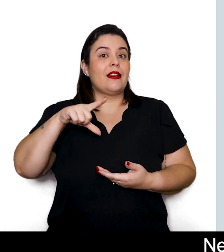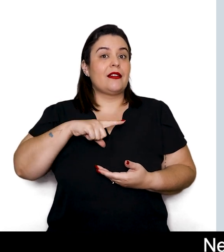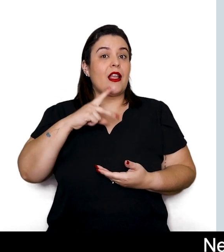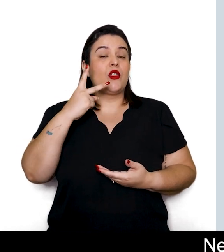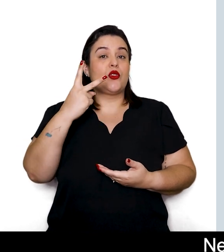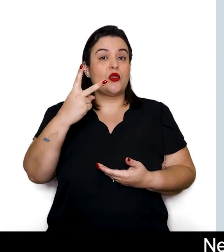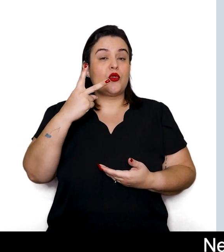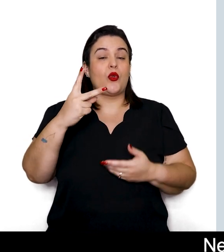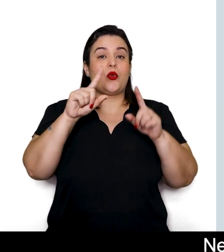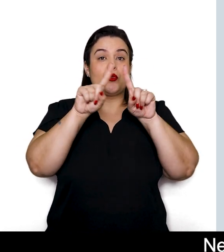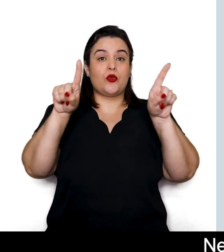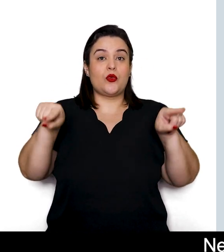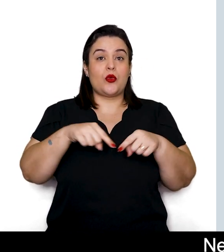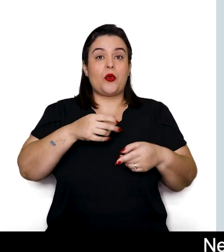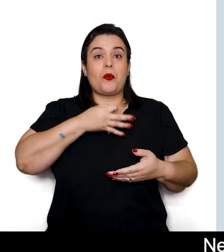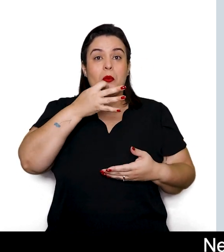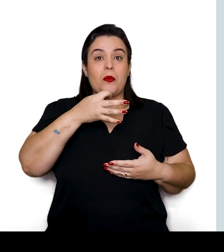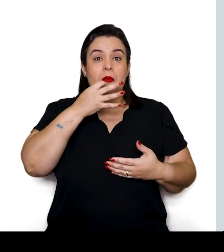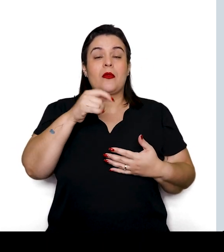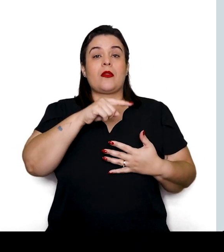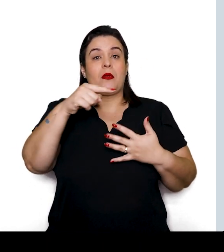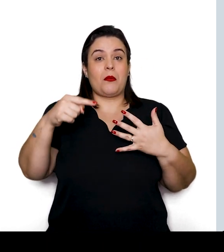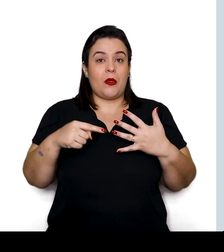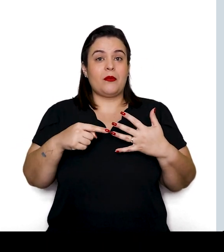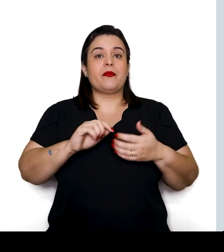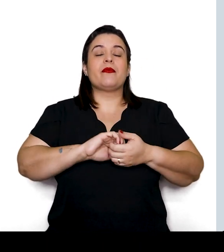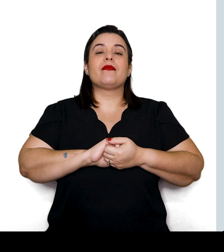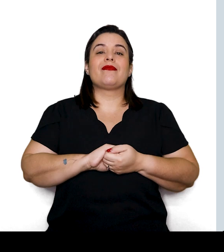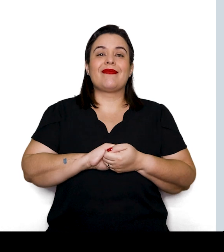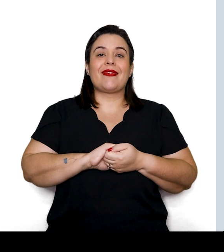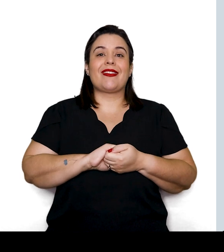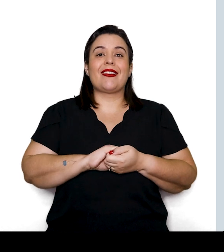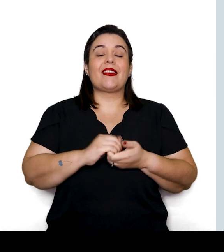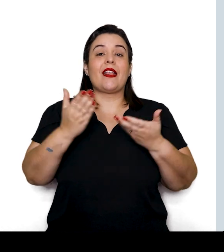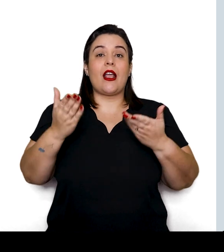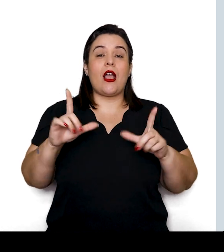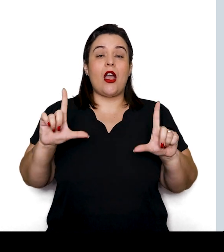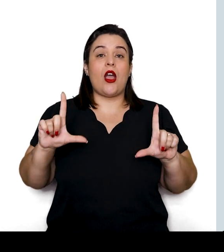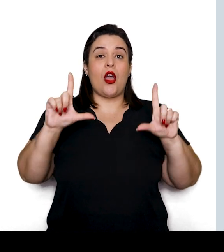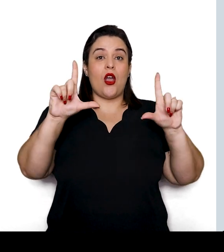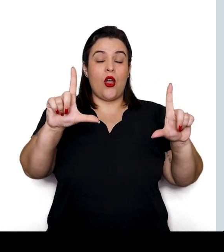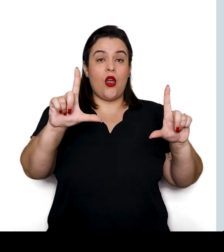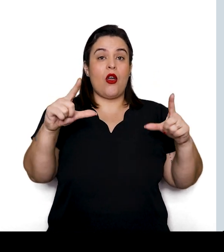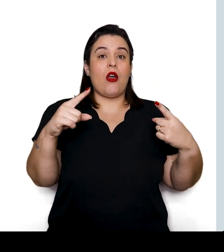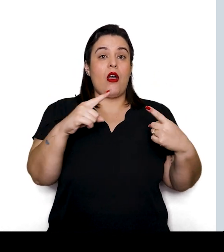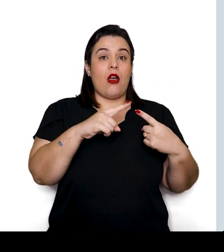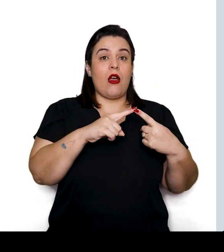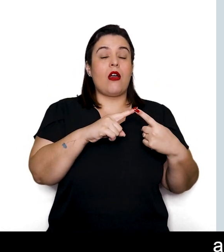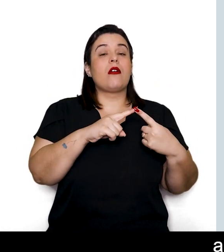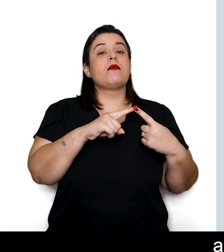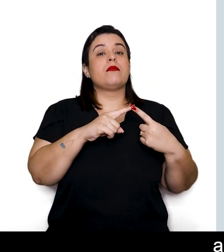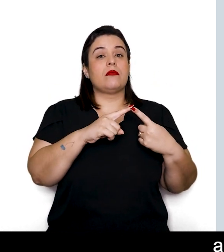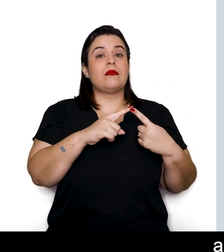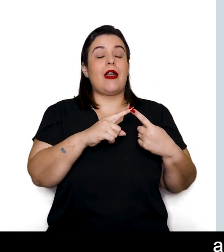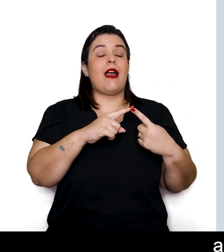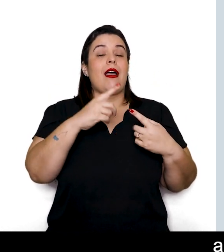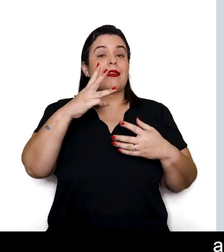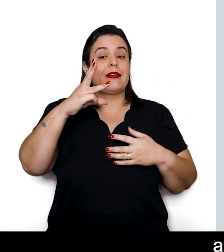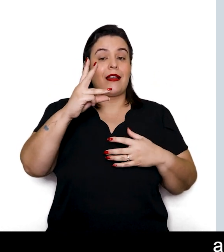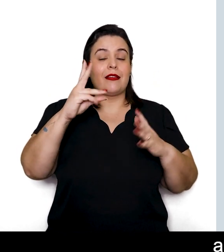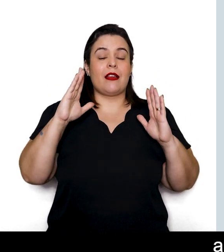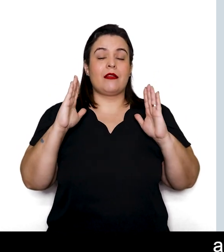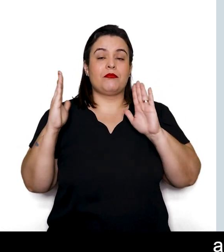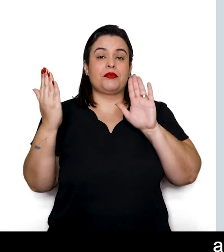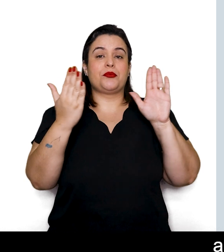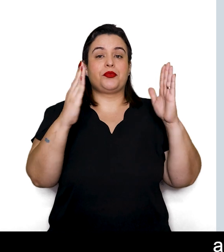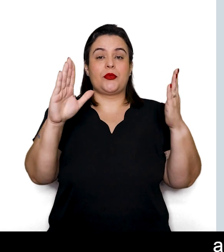serão comentadas na próxima faixa. A primeira obra é Belle-Île, Rochedos de Port-de-Goupart, a terceira das